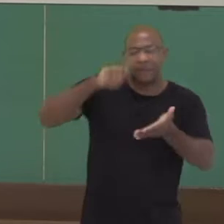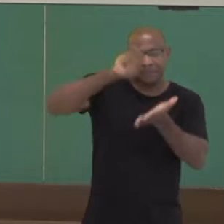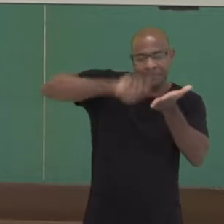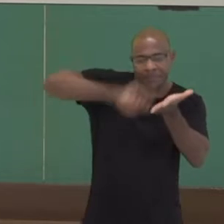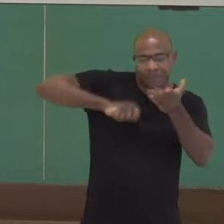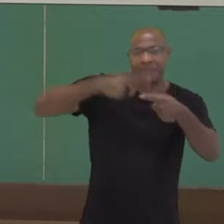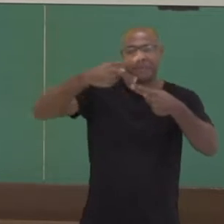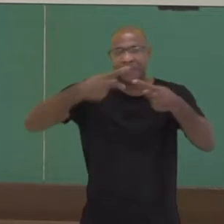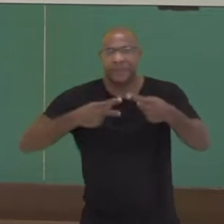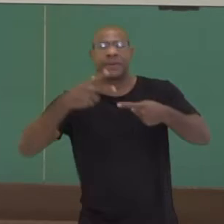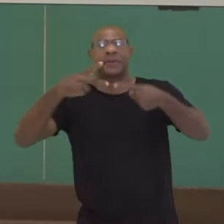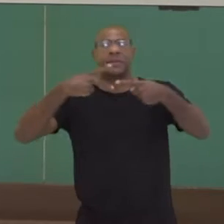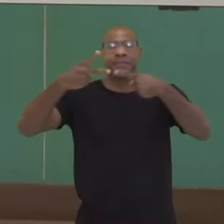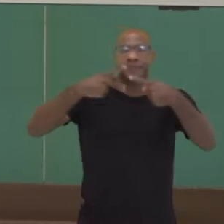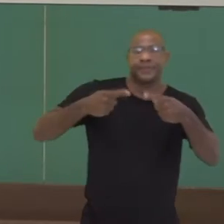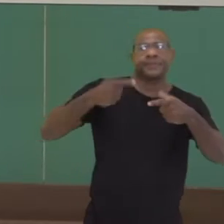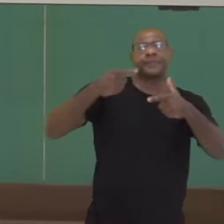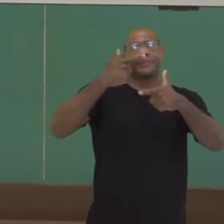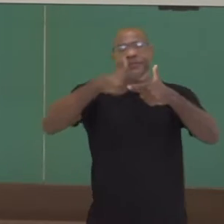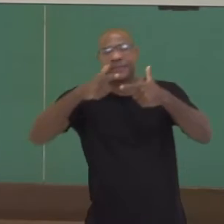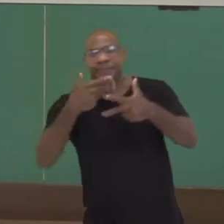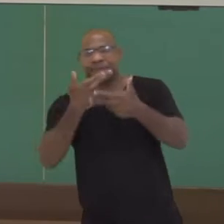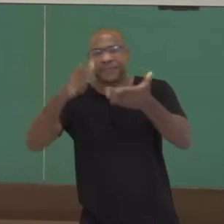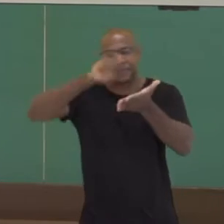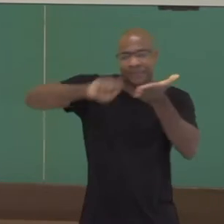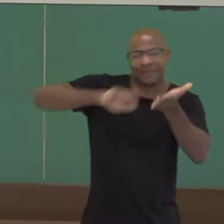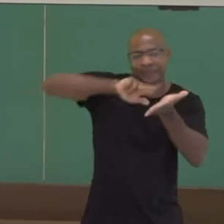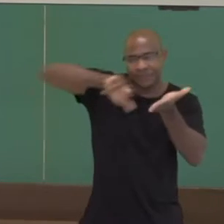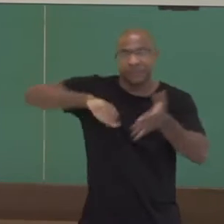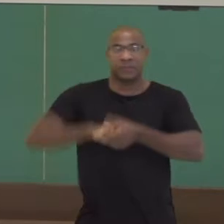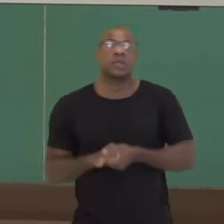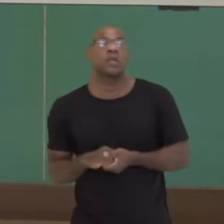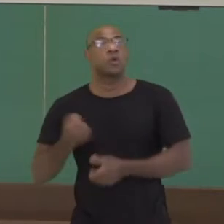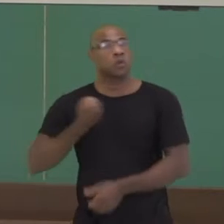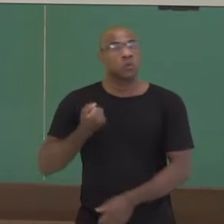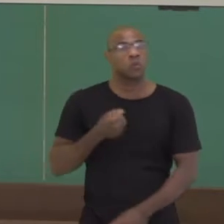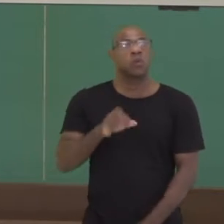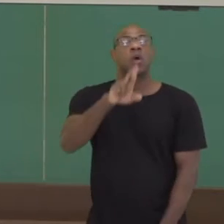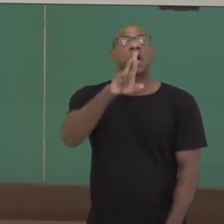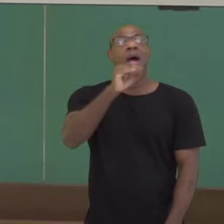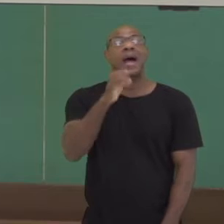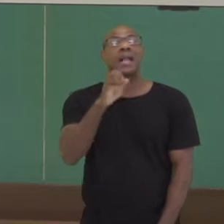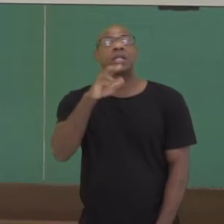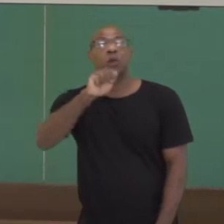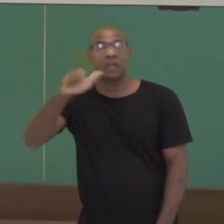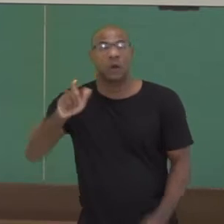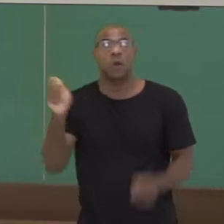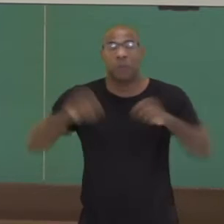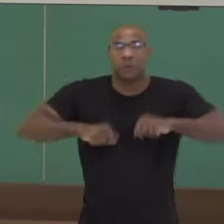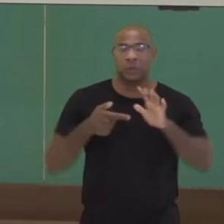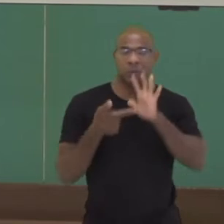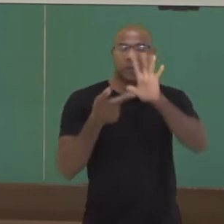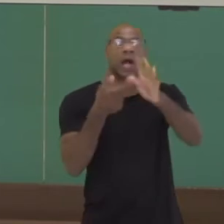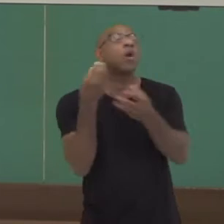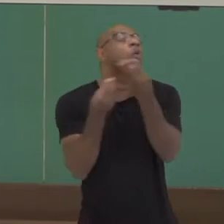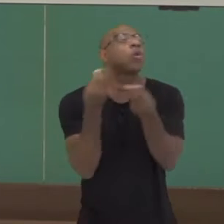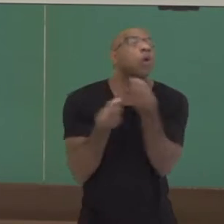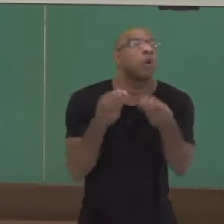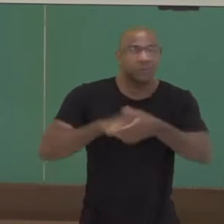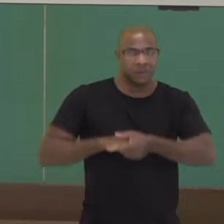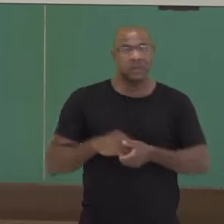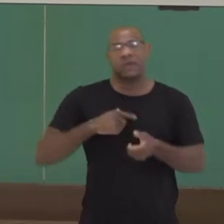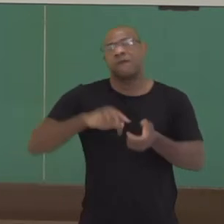Então, não sei se vocês se lembram disso, mas os números racionais, eles podem ser representados de